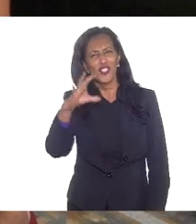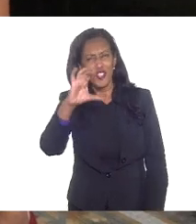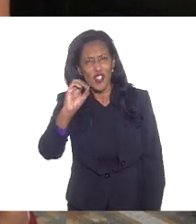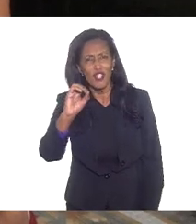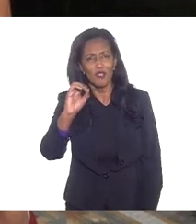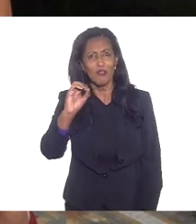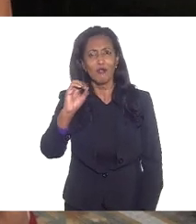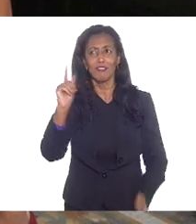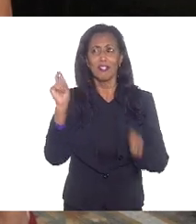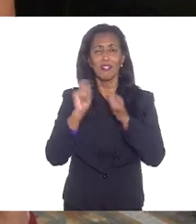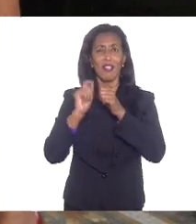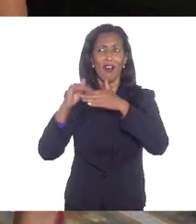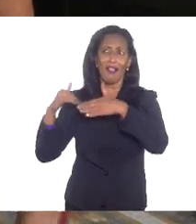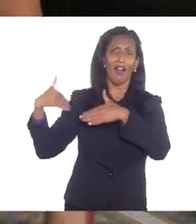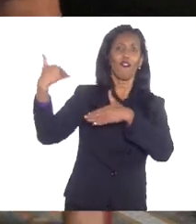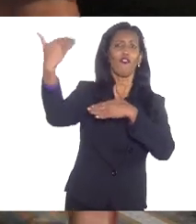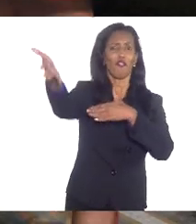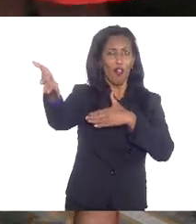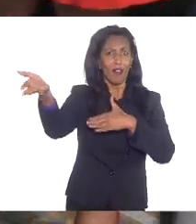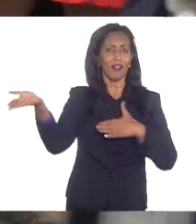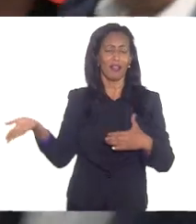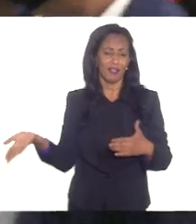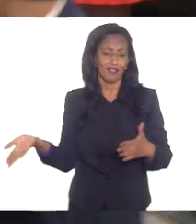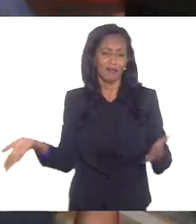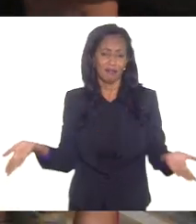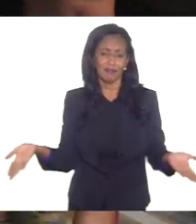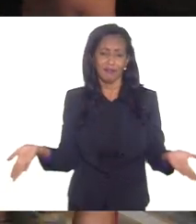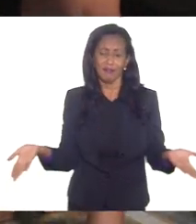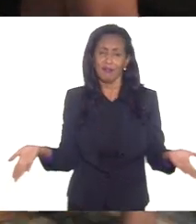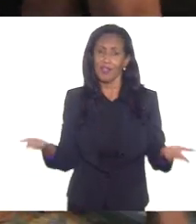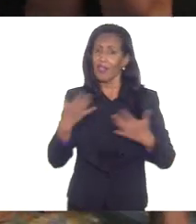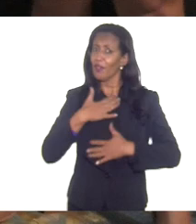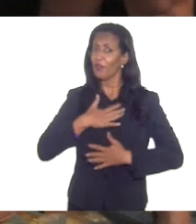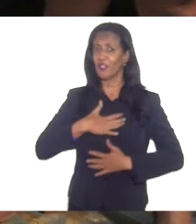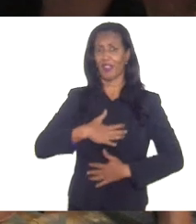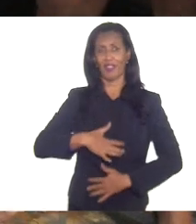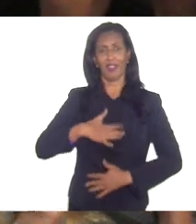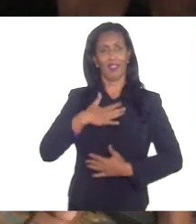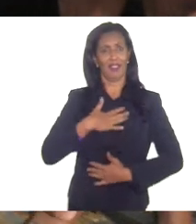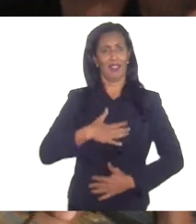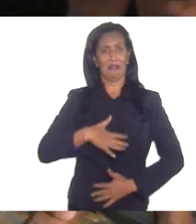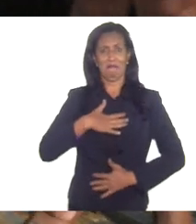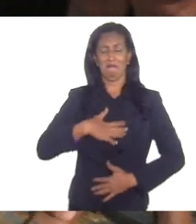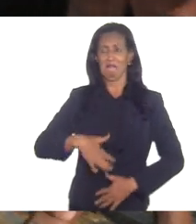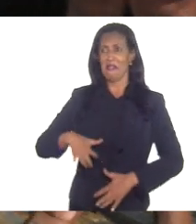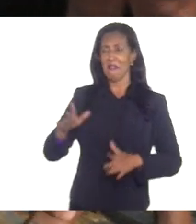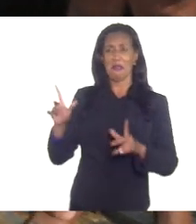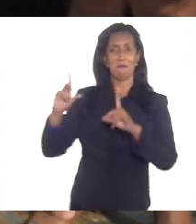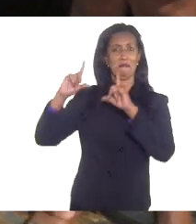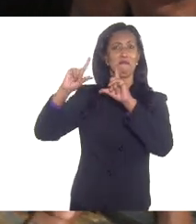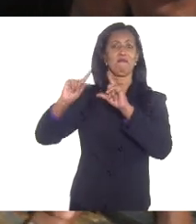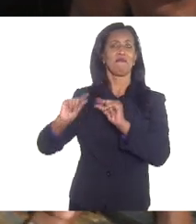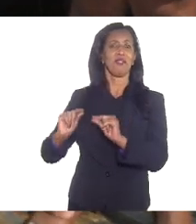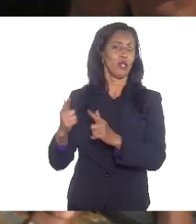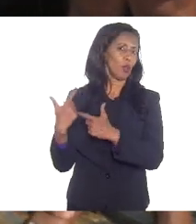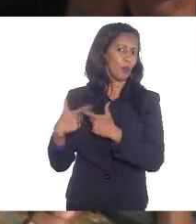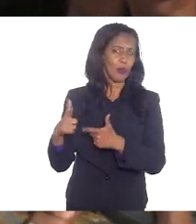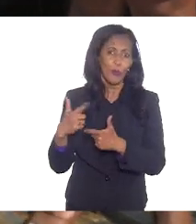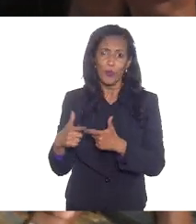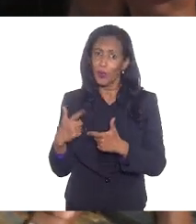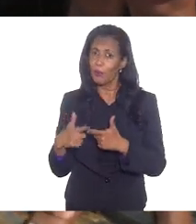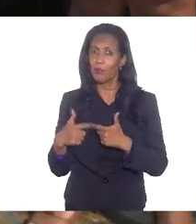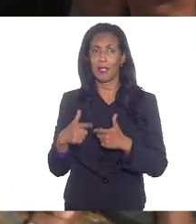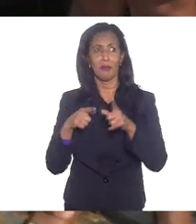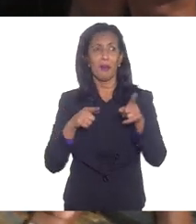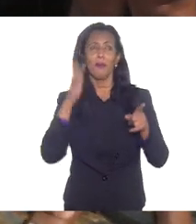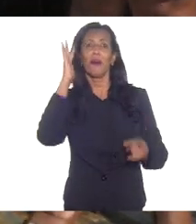está fazendo lá fora, na manifestação, fique tranquilo que deve ser uma das menores problemas que o senhor